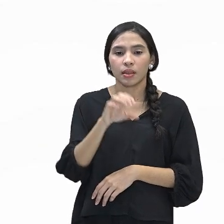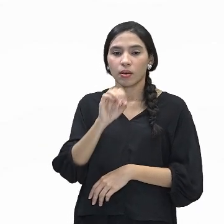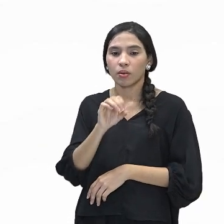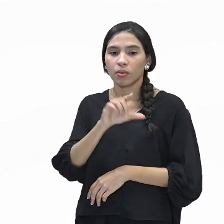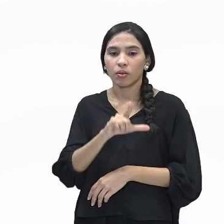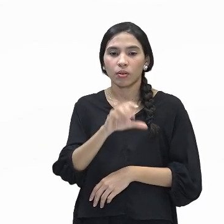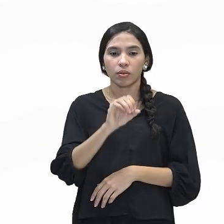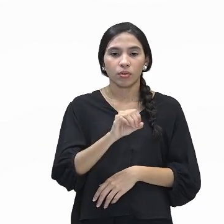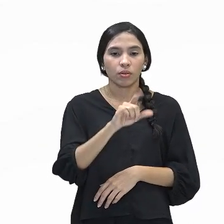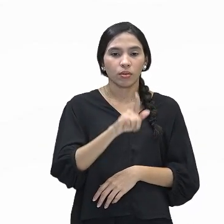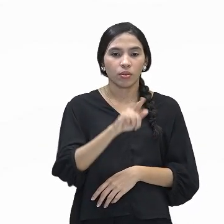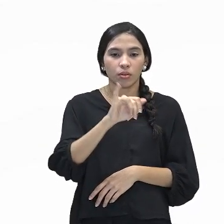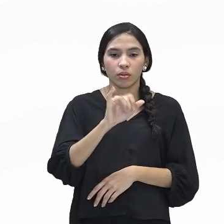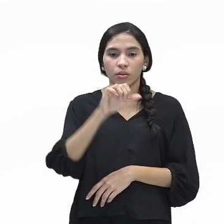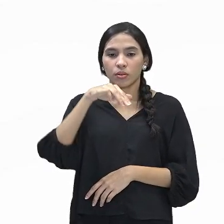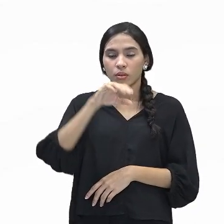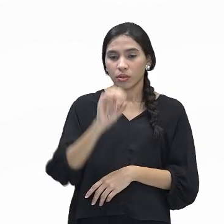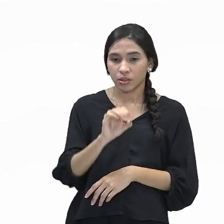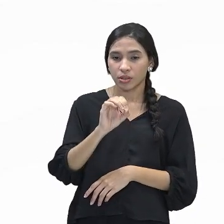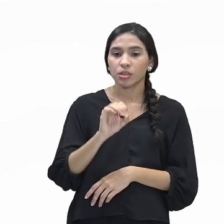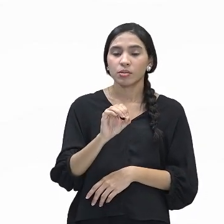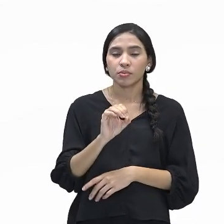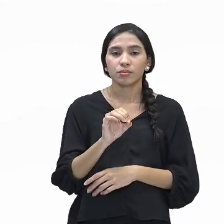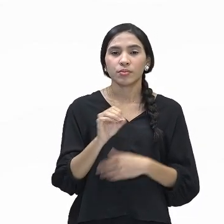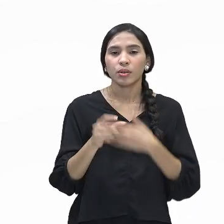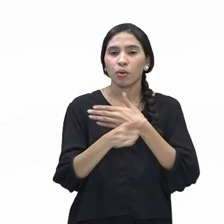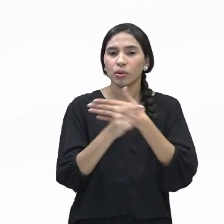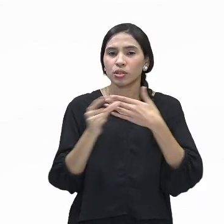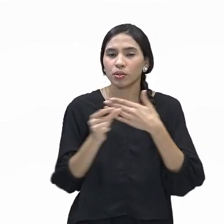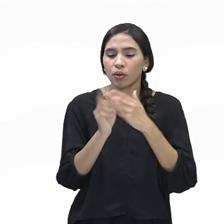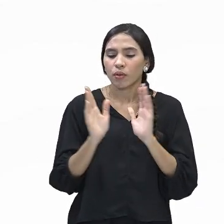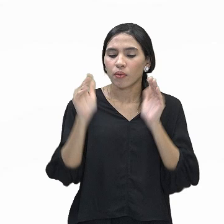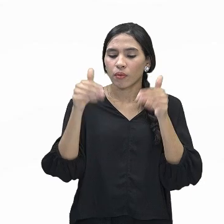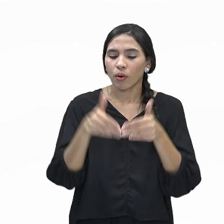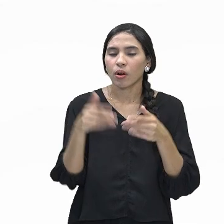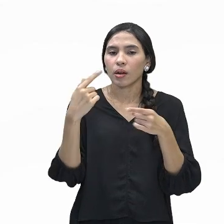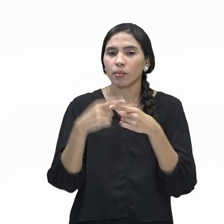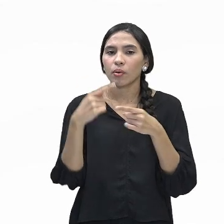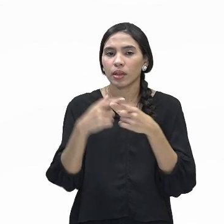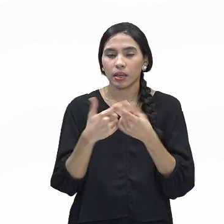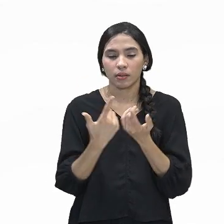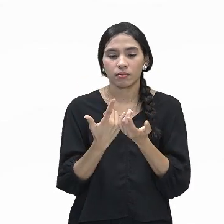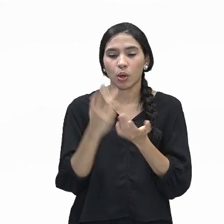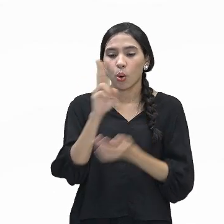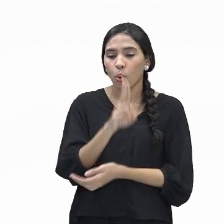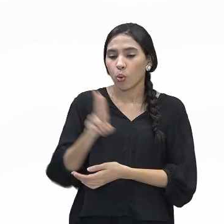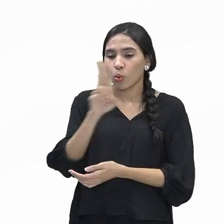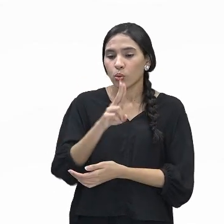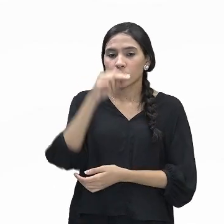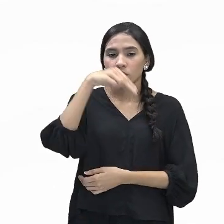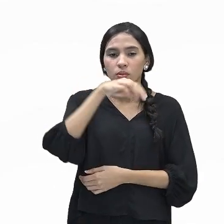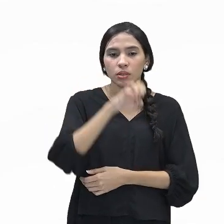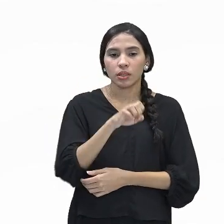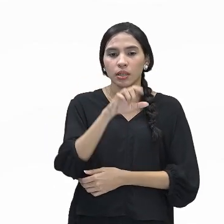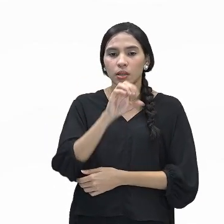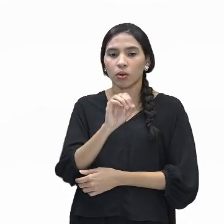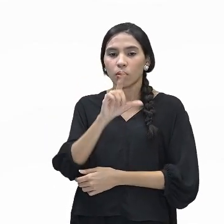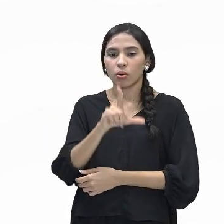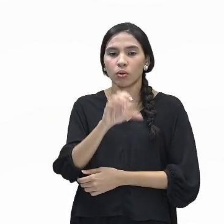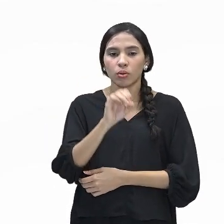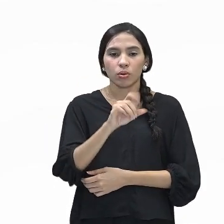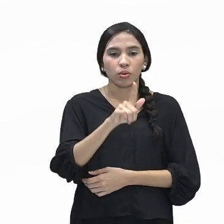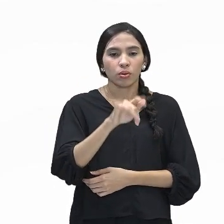Esse escritor, né, ele se destaca por usar bastante neologismo na obra